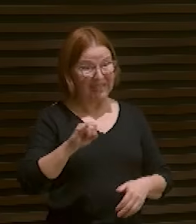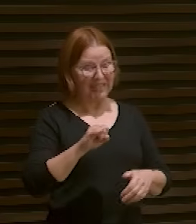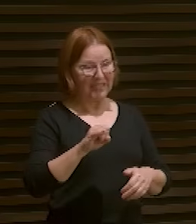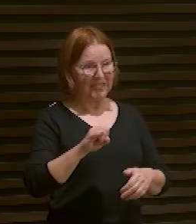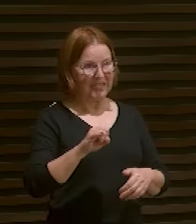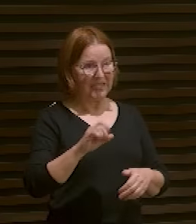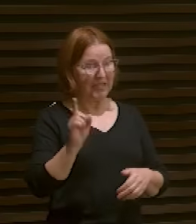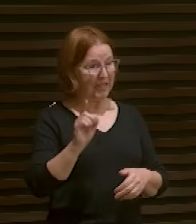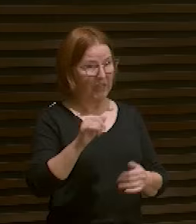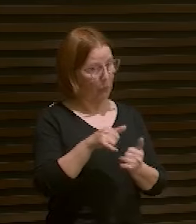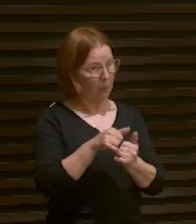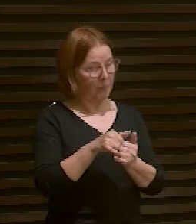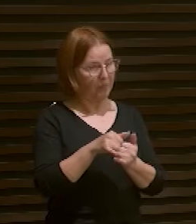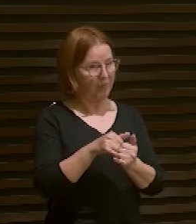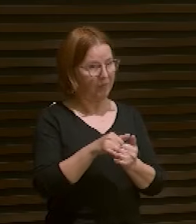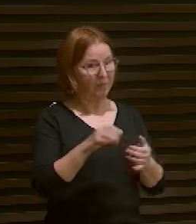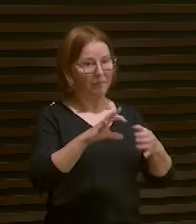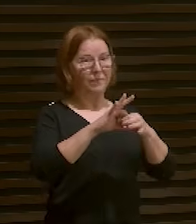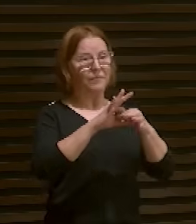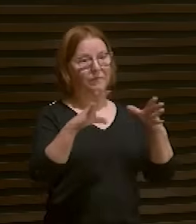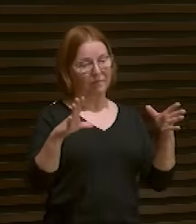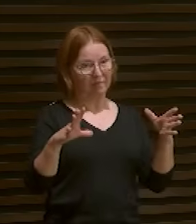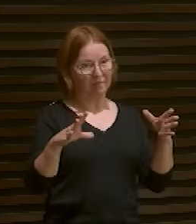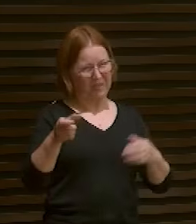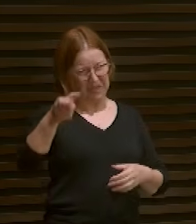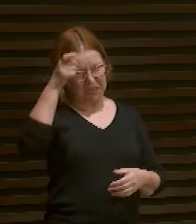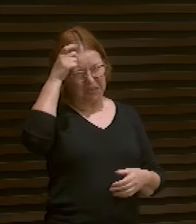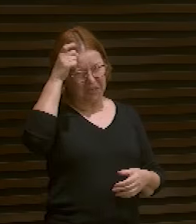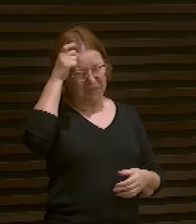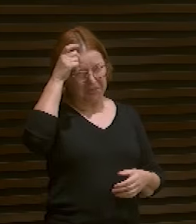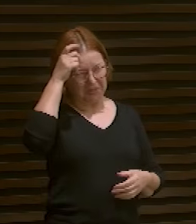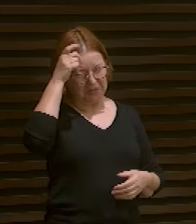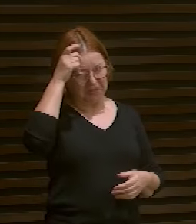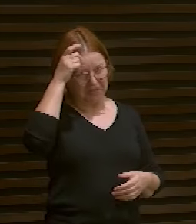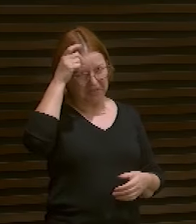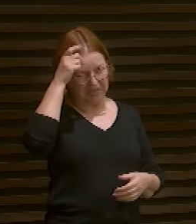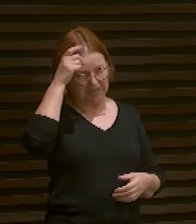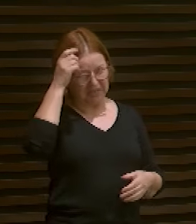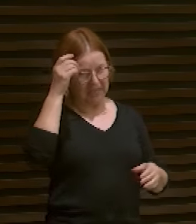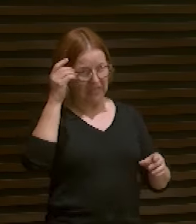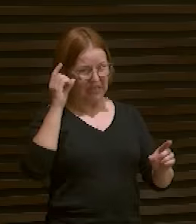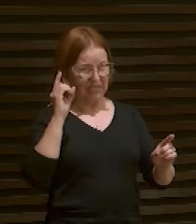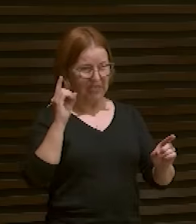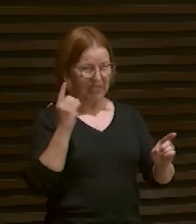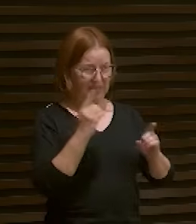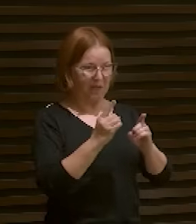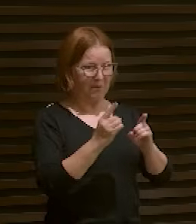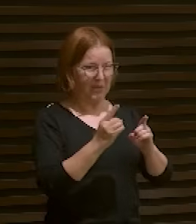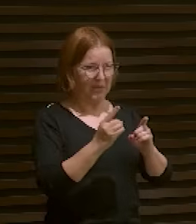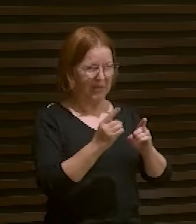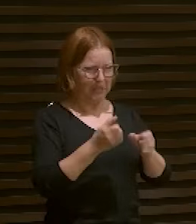não perdoamos, permitimos que o diabo se aproxime de nós e leve